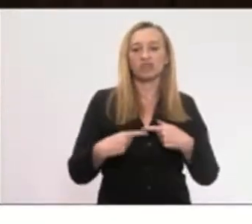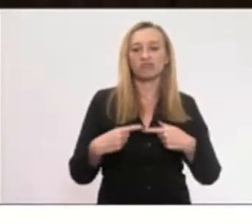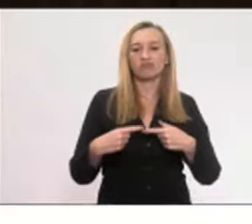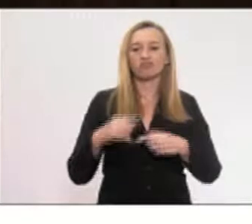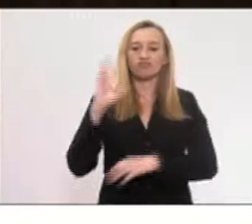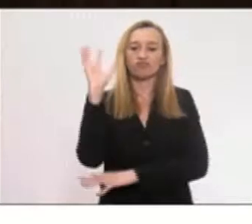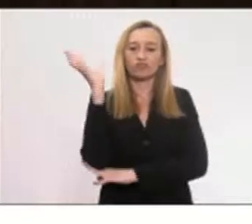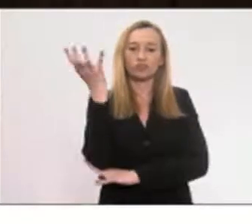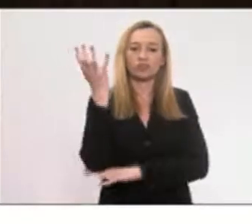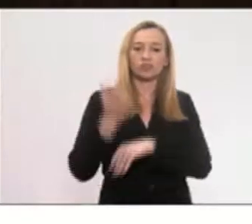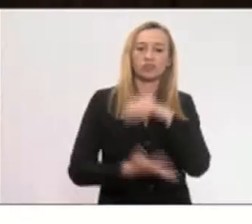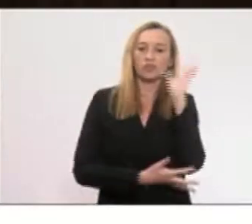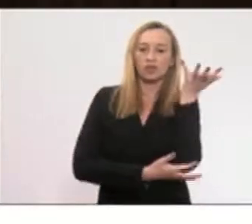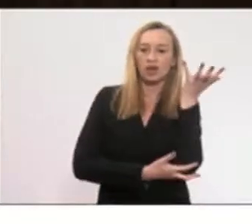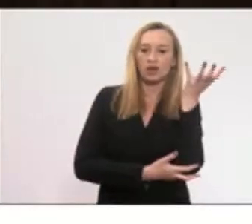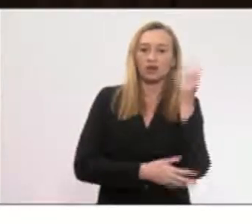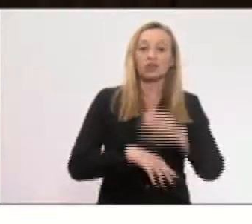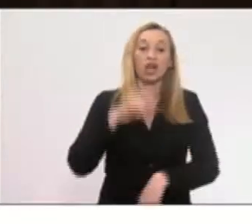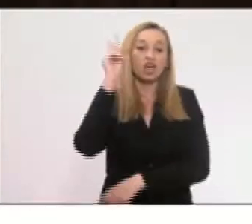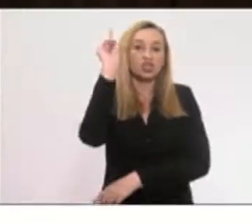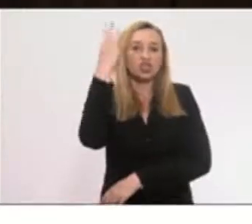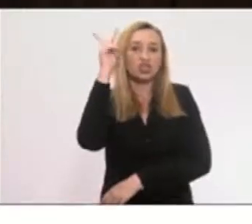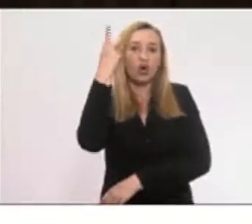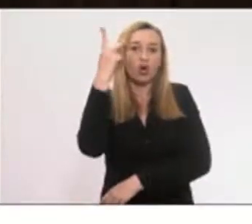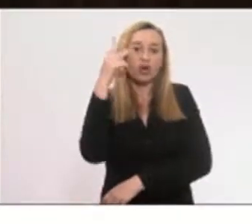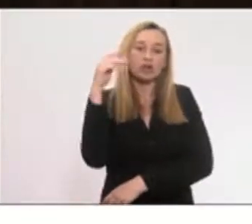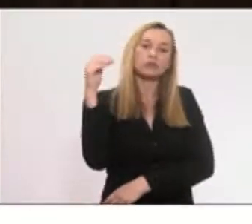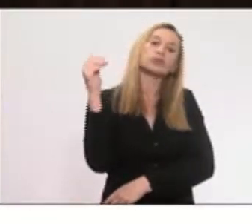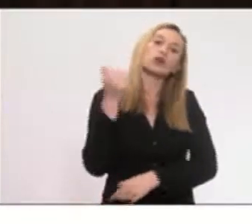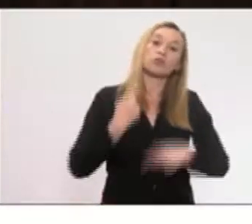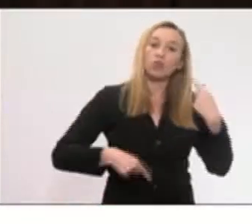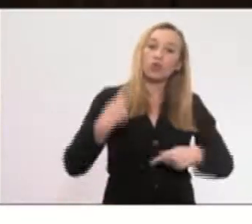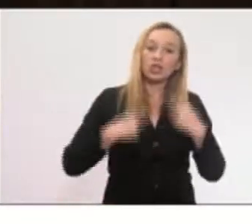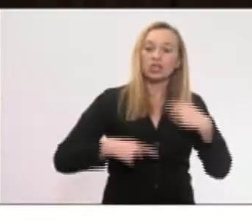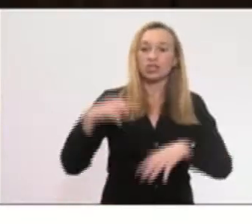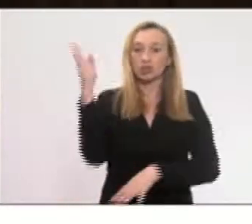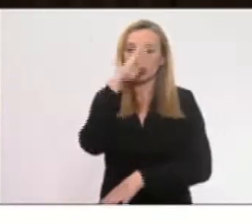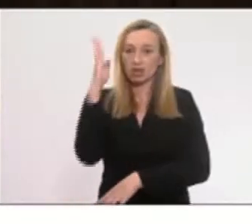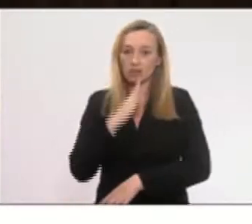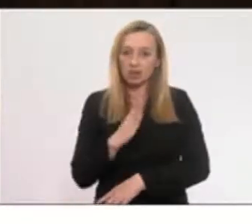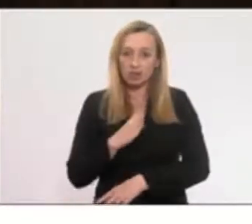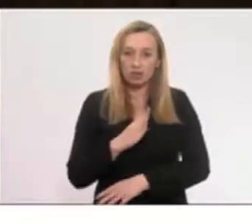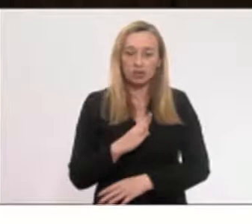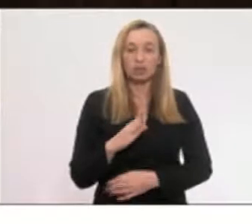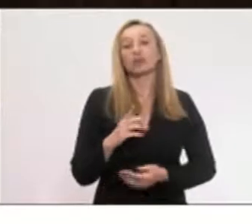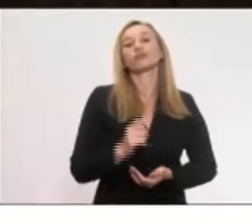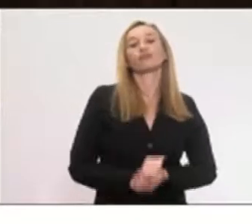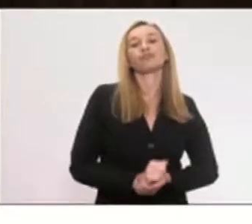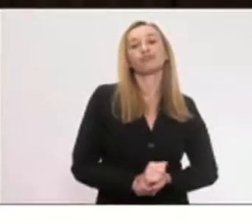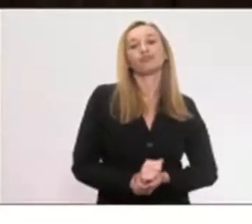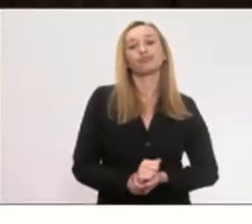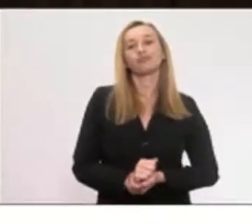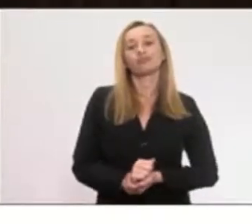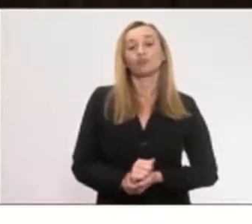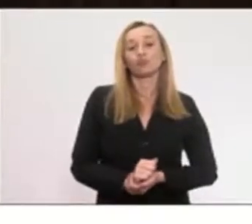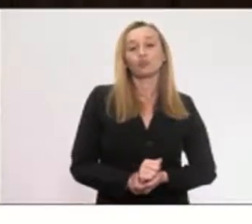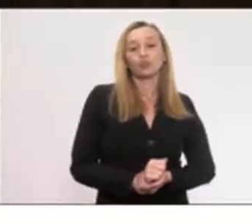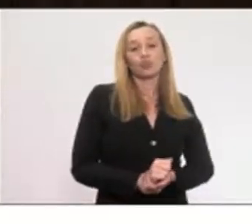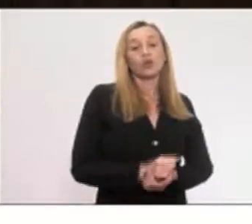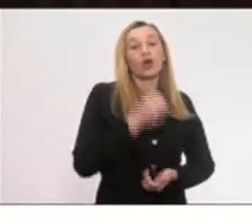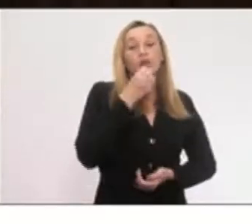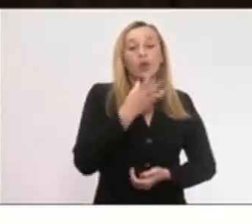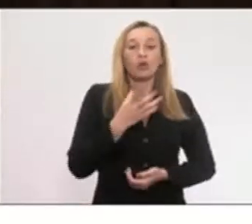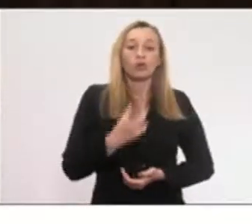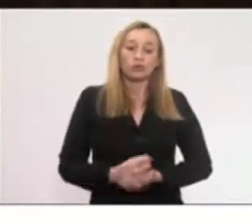ambiental da história política do Brasil, de que se tem a história. Bom,